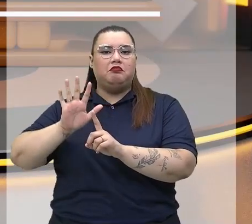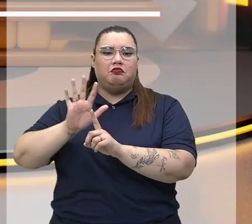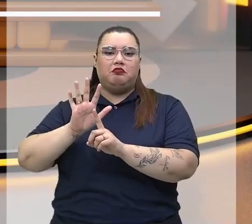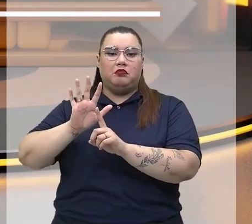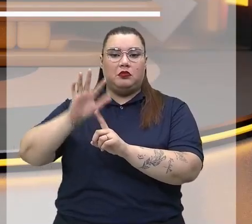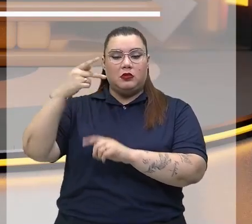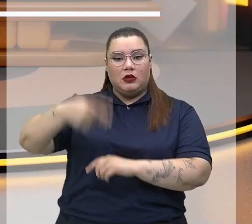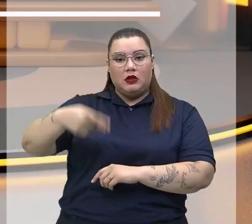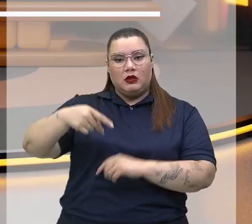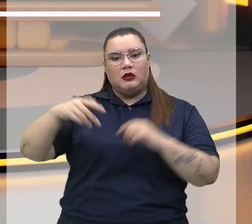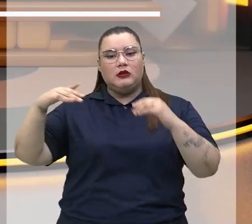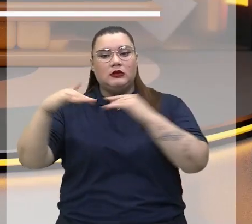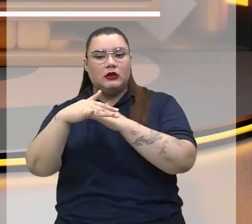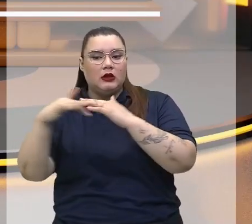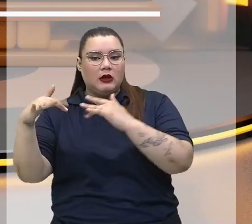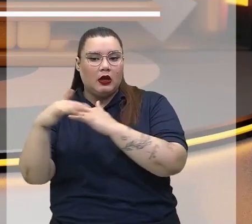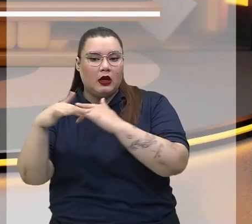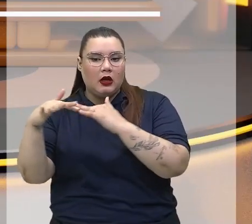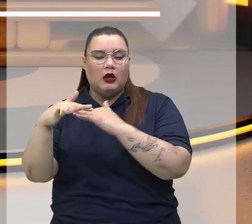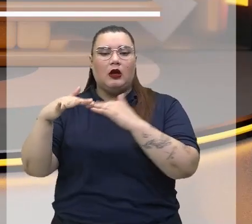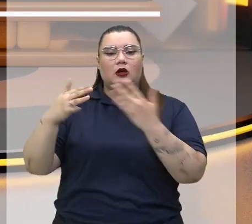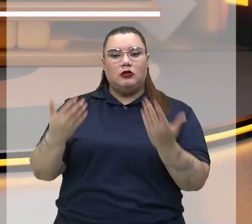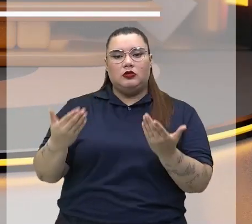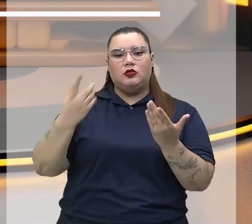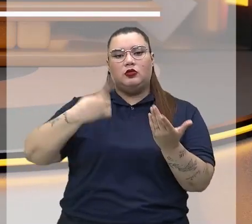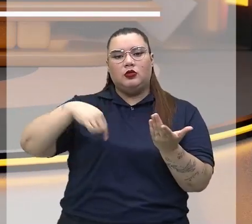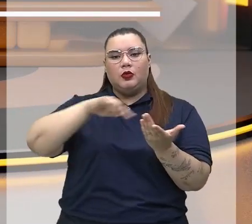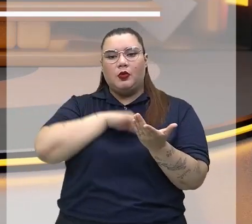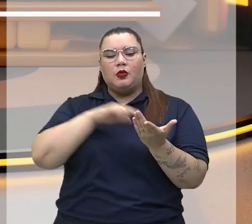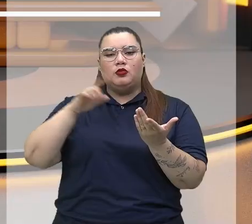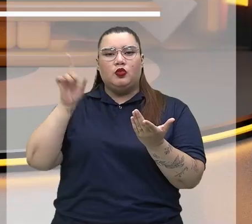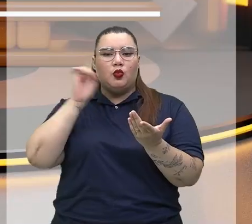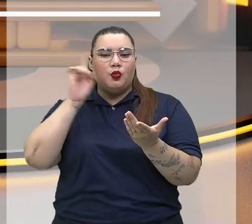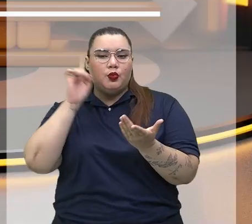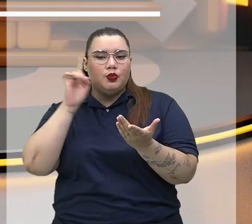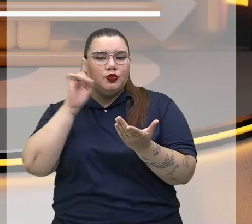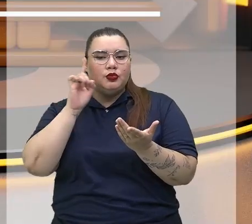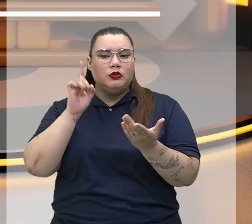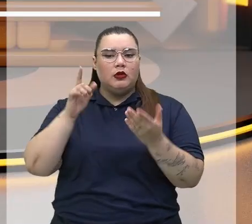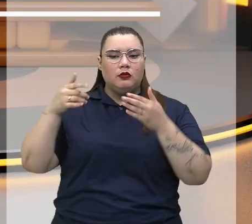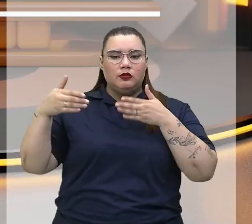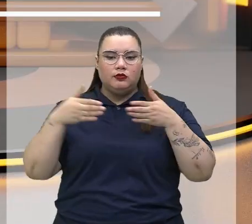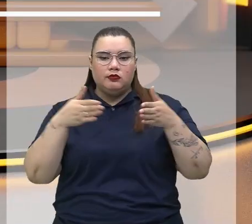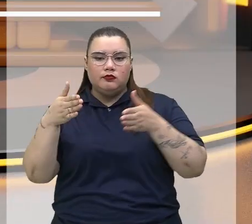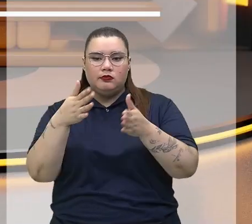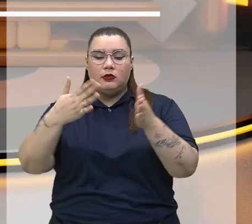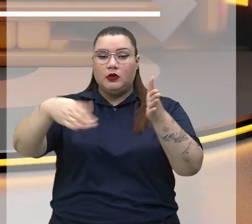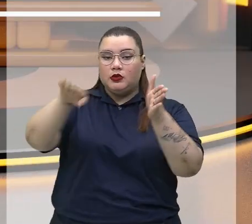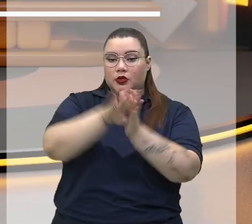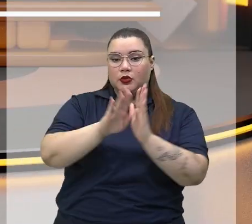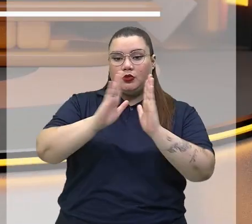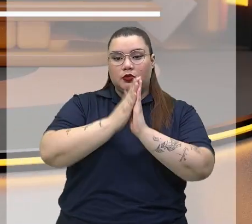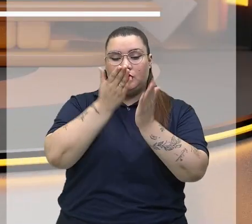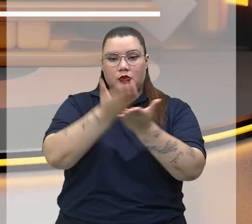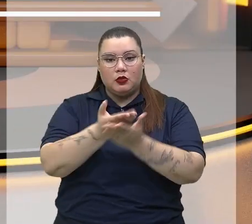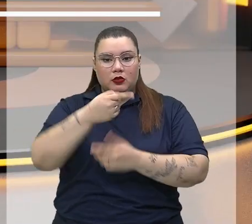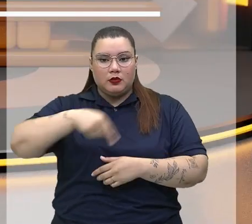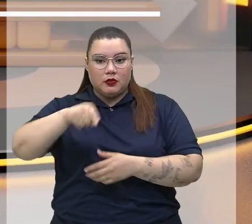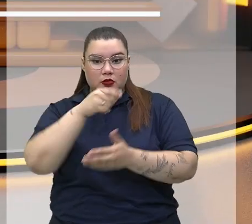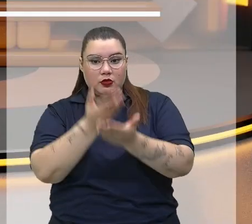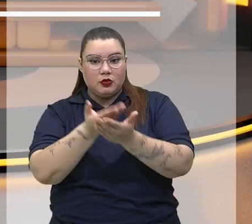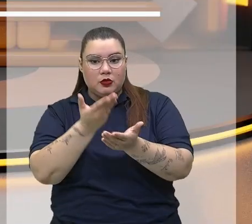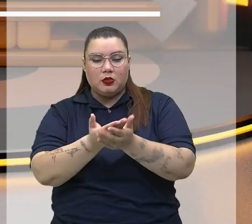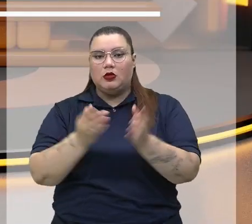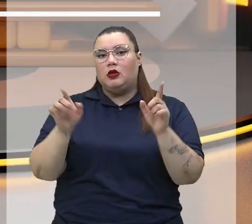paisagem da nossa cidade, o caminho que a gente faz para chegar aí na escola que vocês estão e